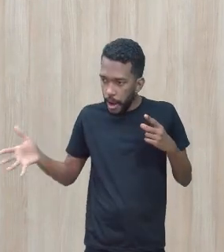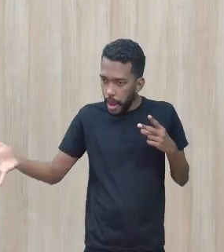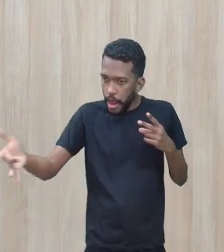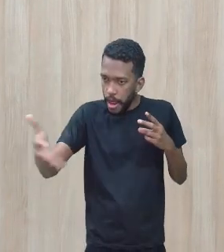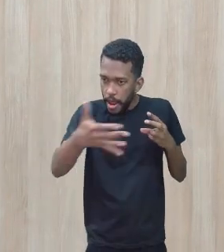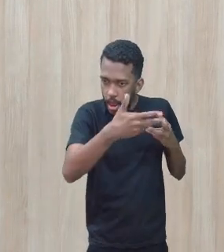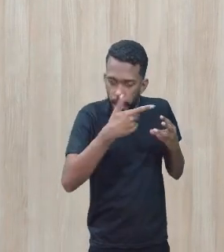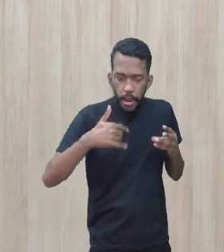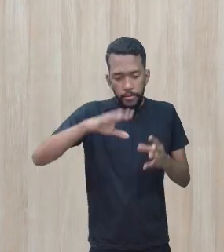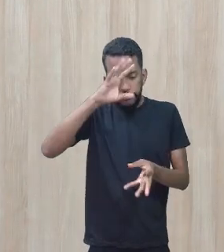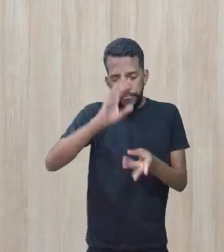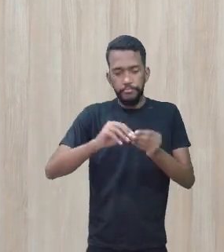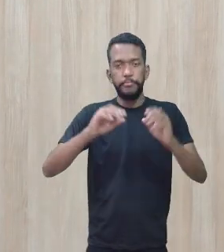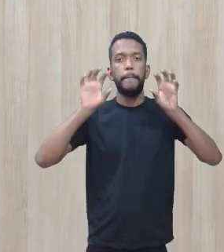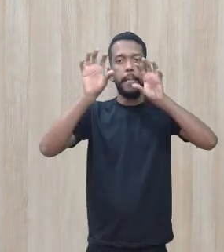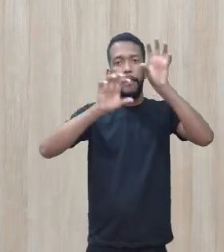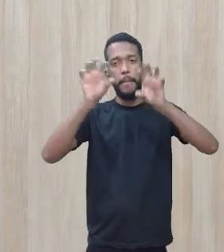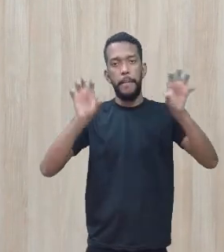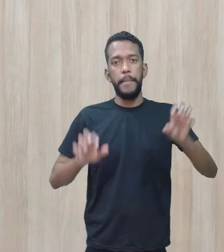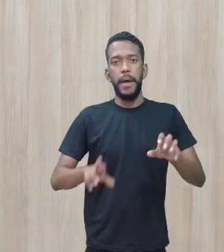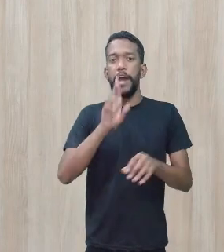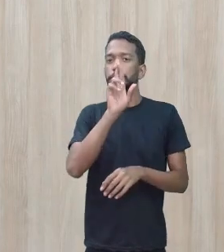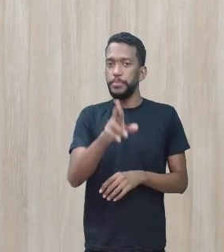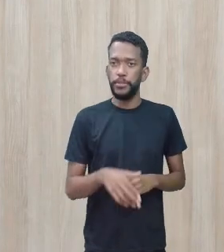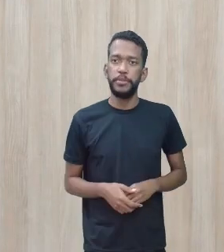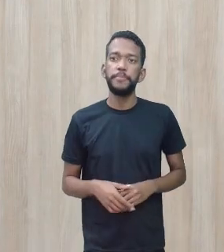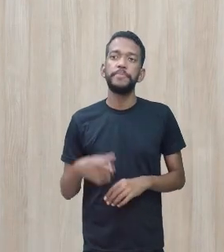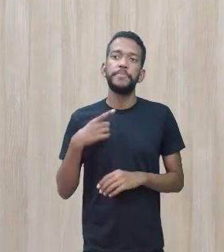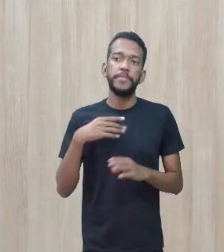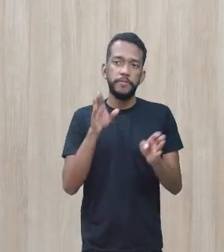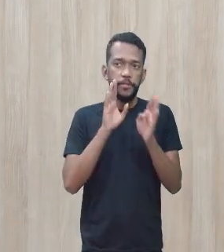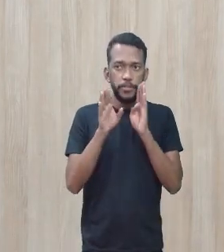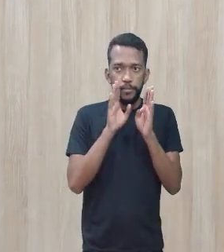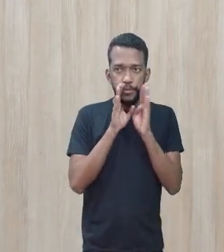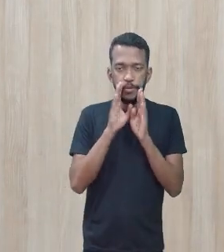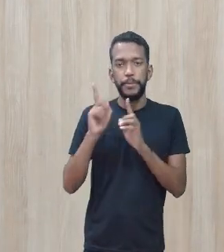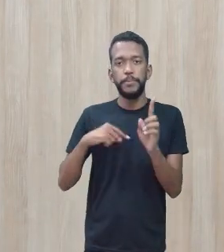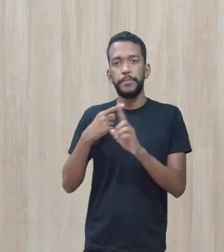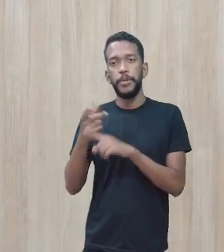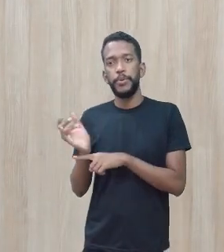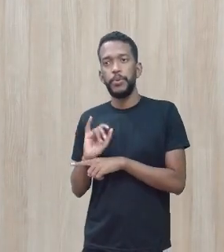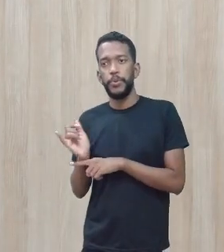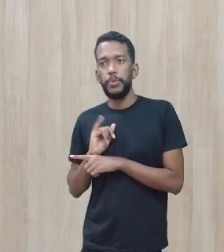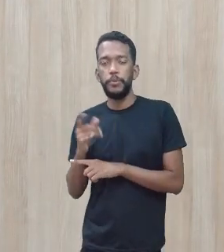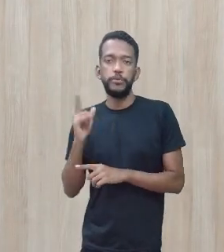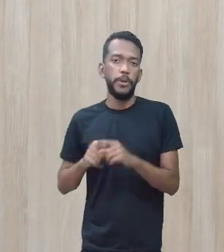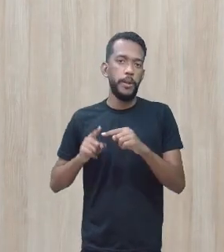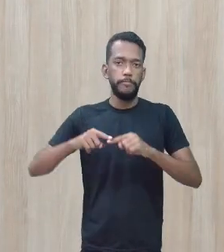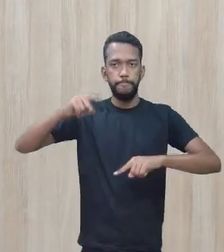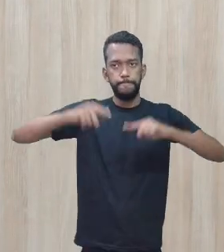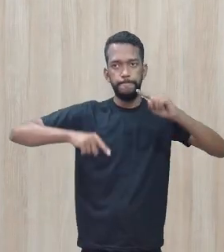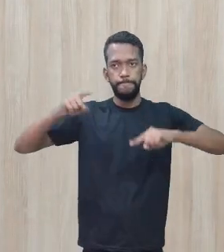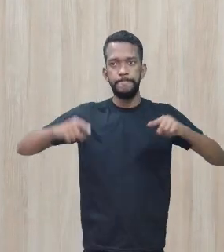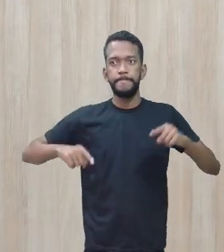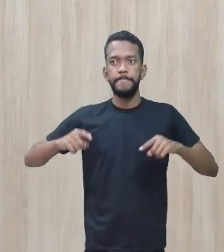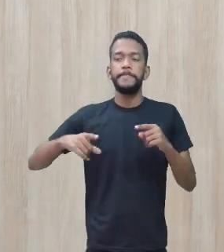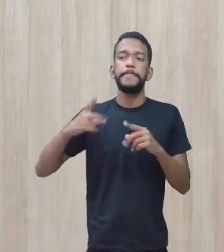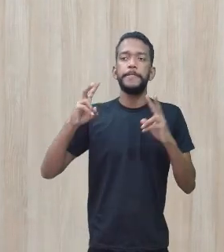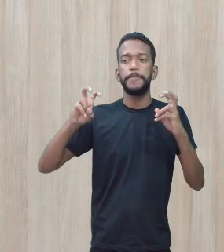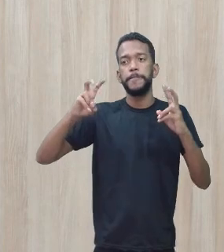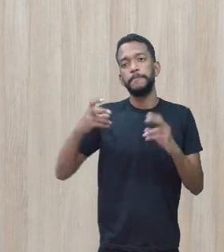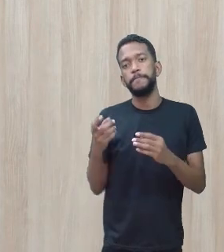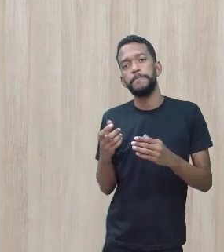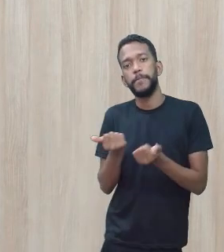conclusões, tá? E aí a gente tem aqui, ó, o Facebook e o YouTube ganhando ali em relação à quantidade